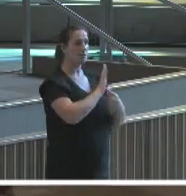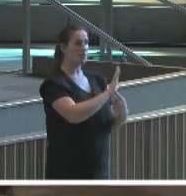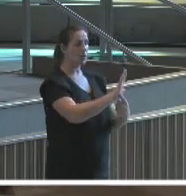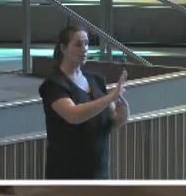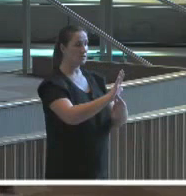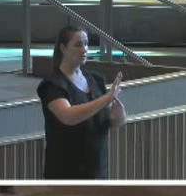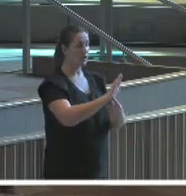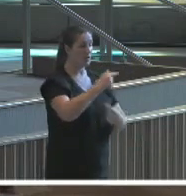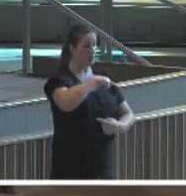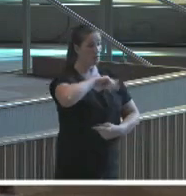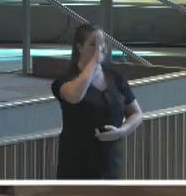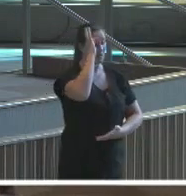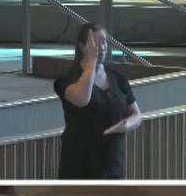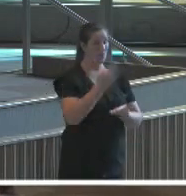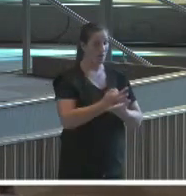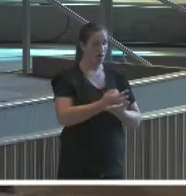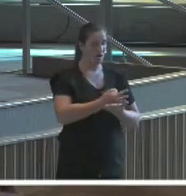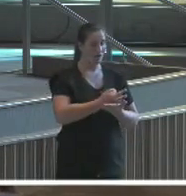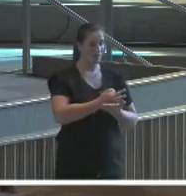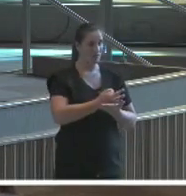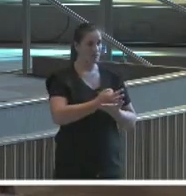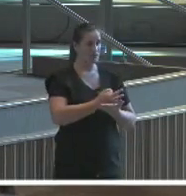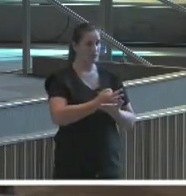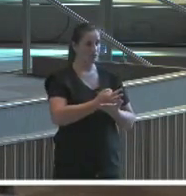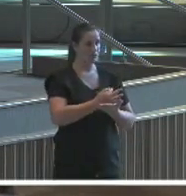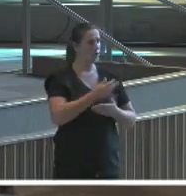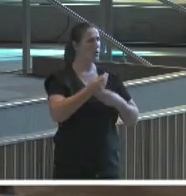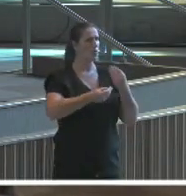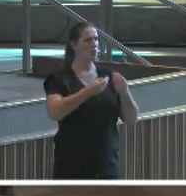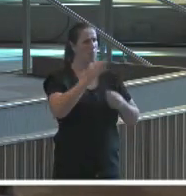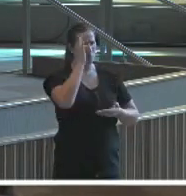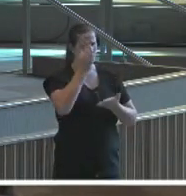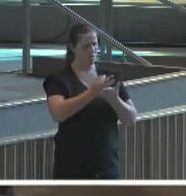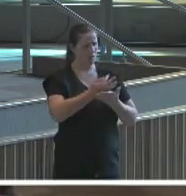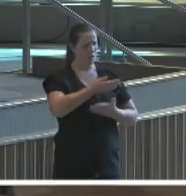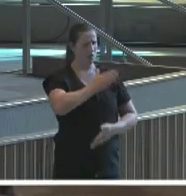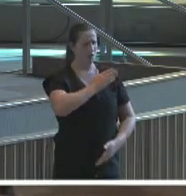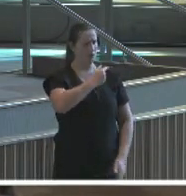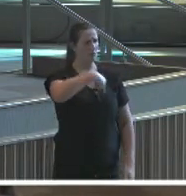fé que trazemos no nosso coração.